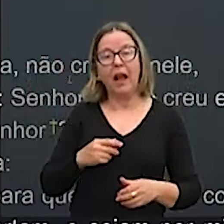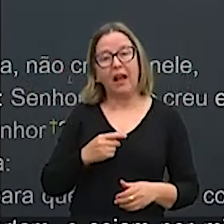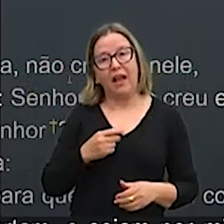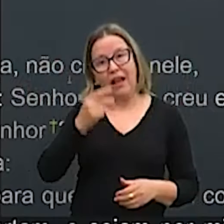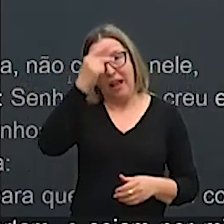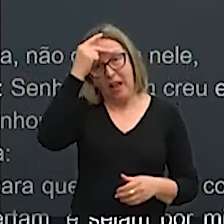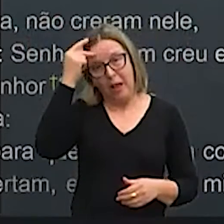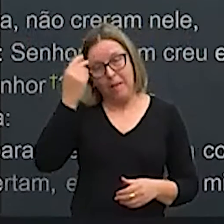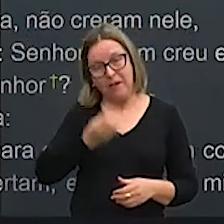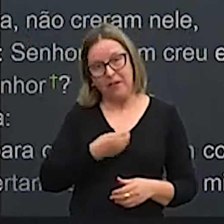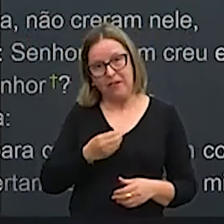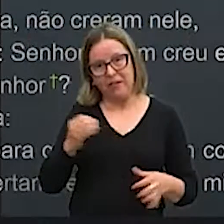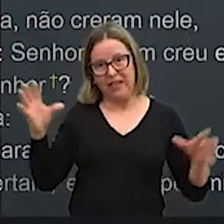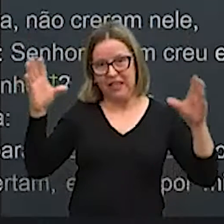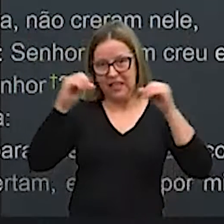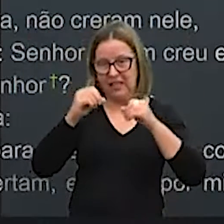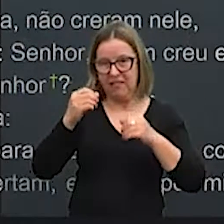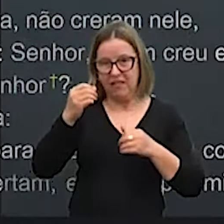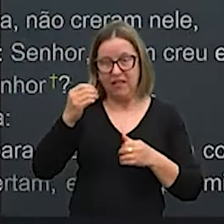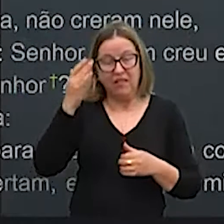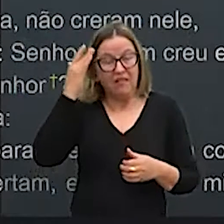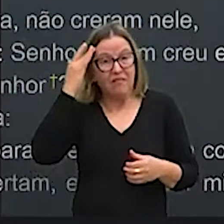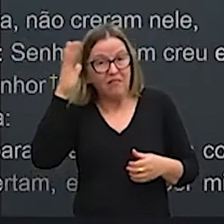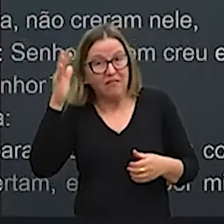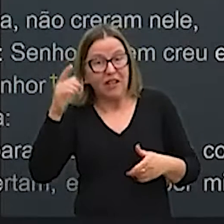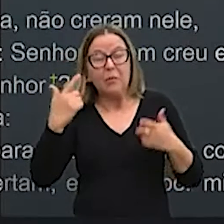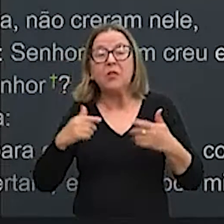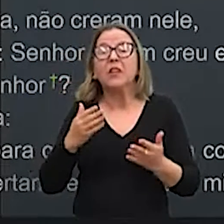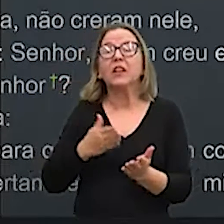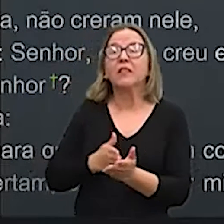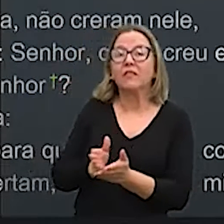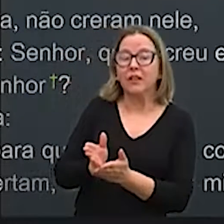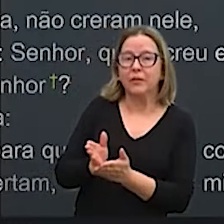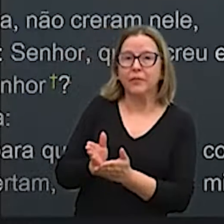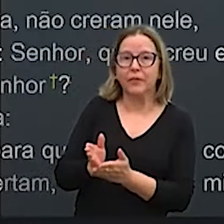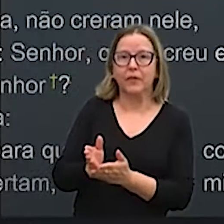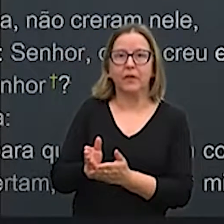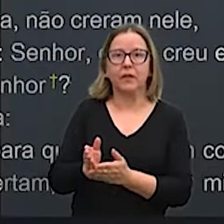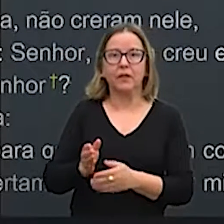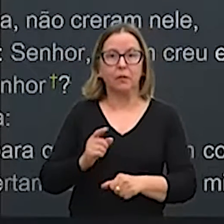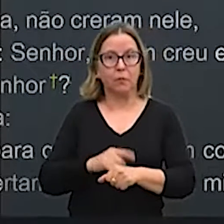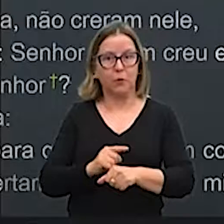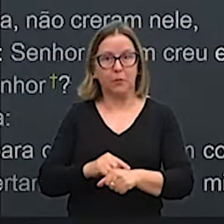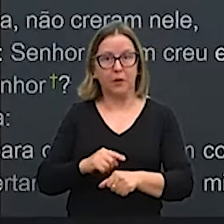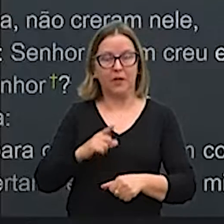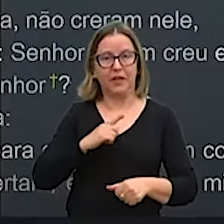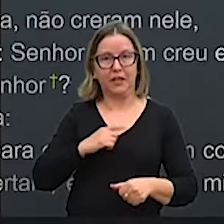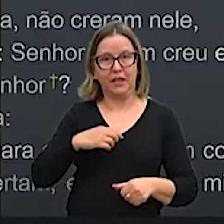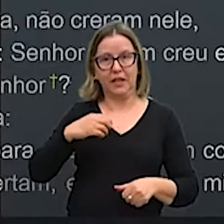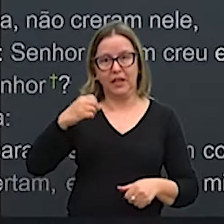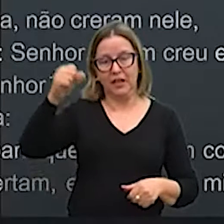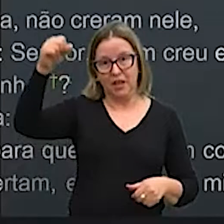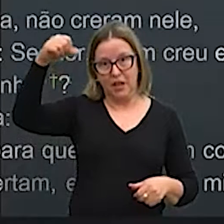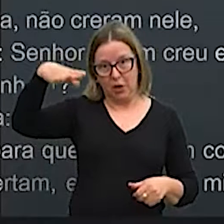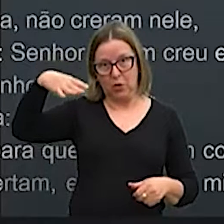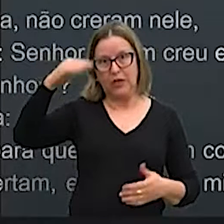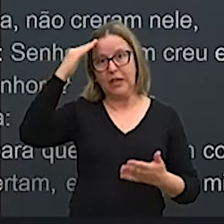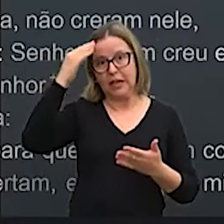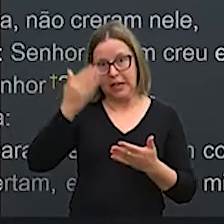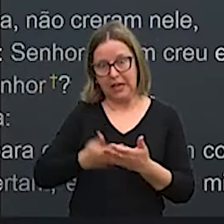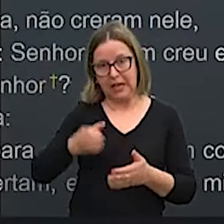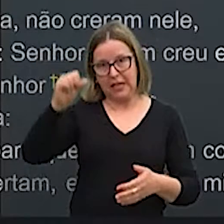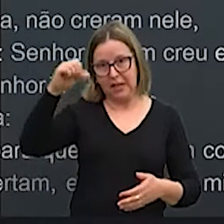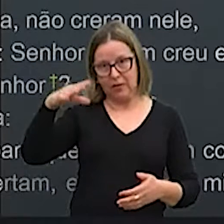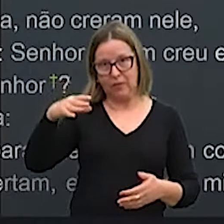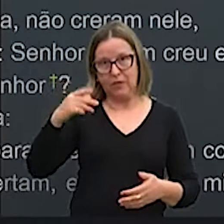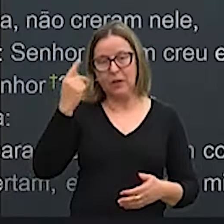não sabe para onde vai. Enquanto tendes a luz, crede na luz, para que vos torneis